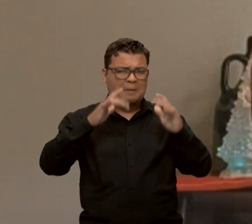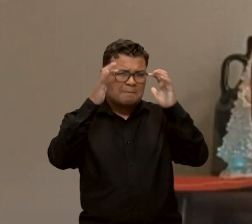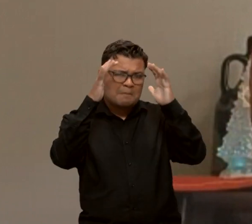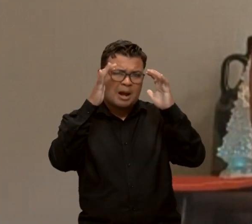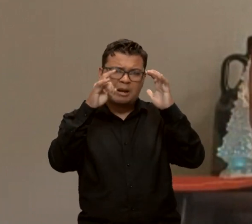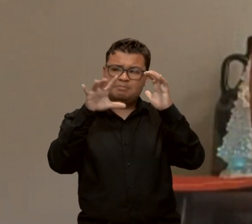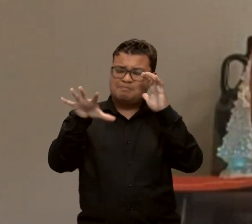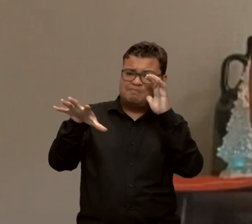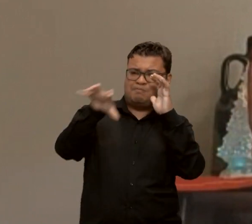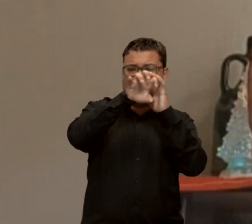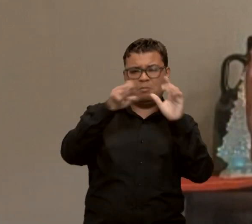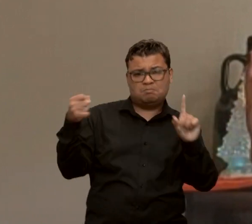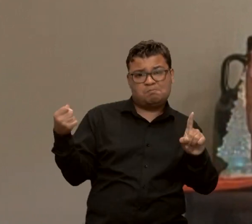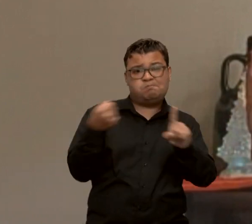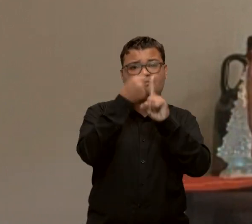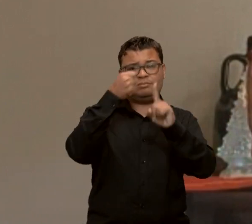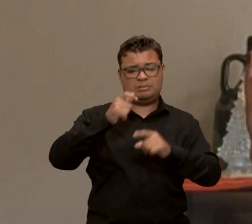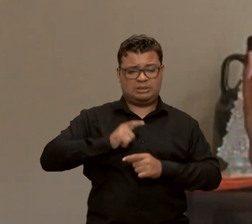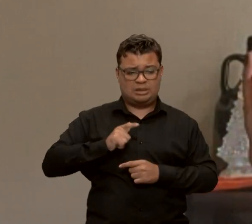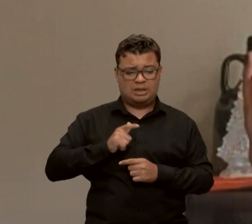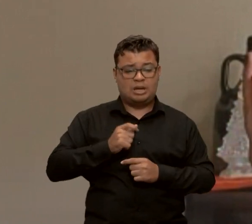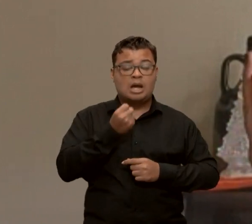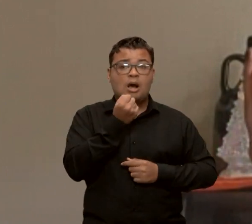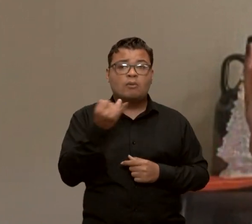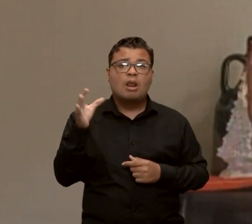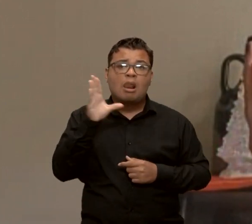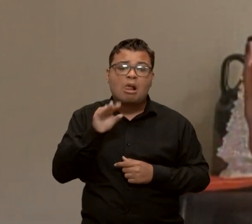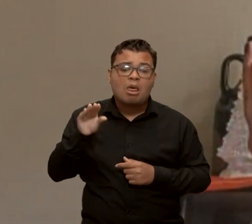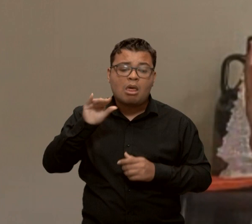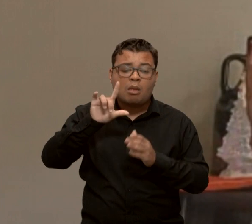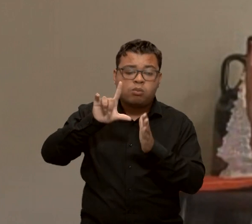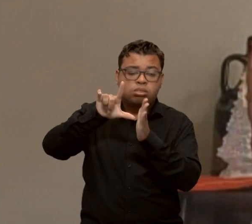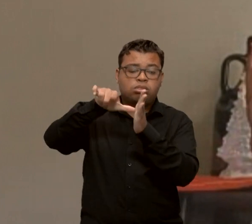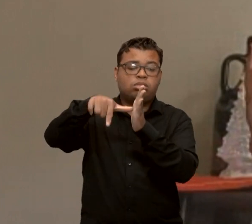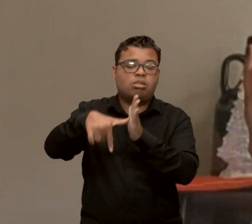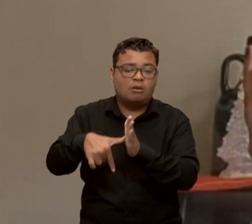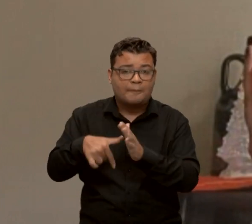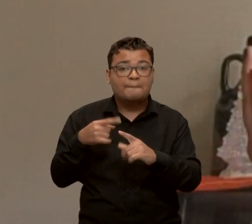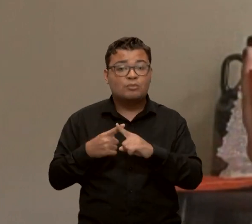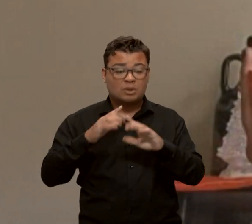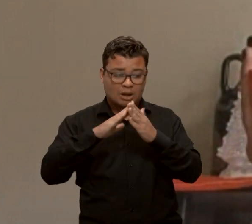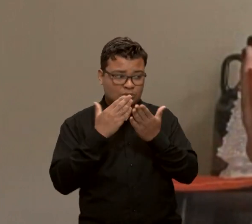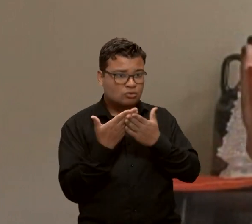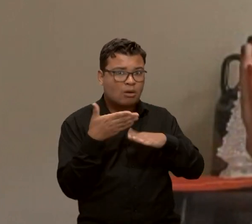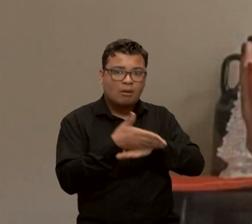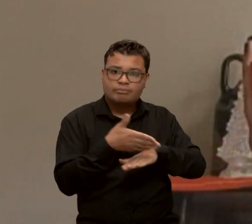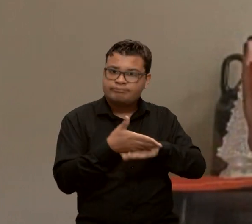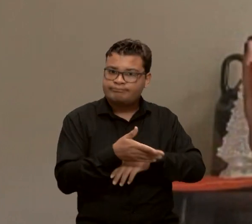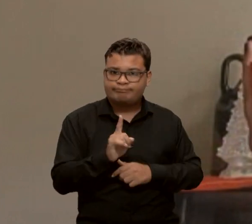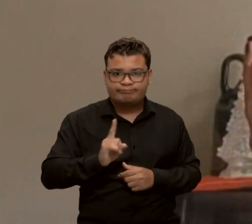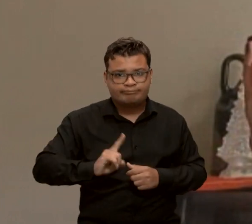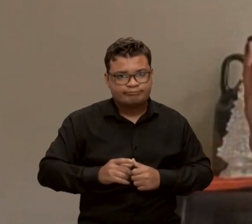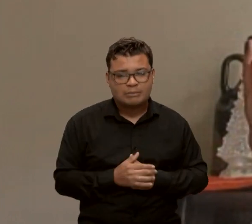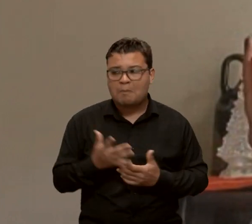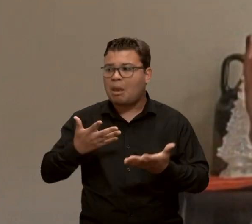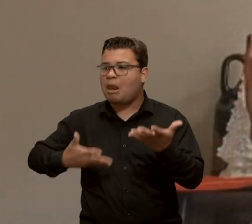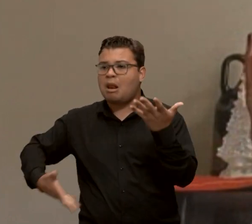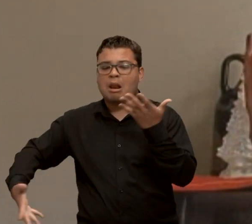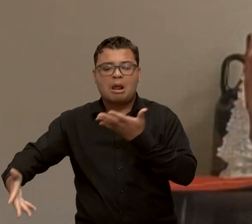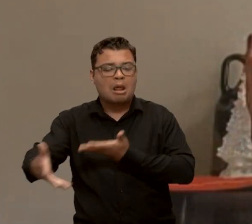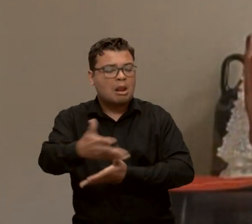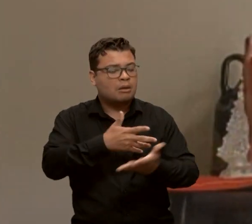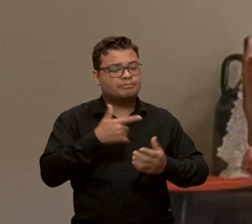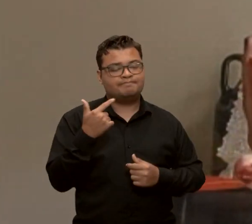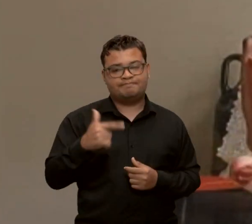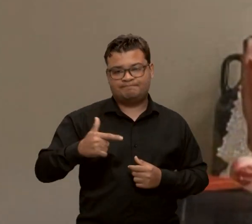parte. Algumas crianças estão com atraso na sua fala, porque não puderam frequentar escolas, porque não puderam interagir.